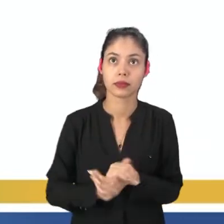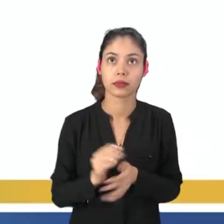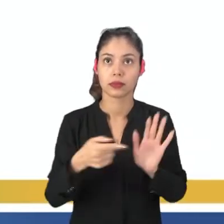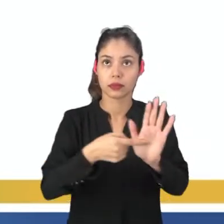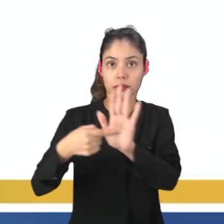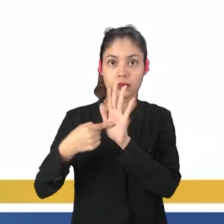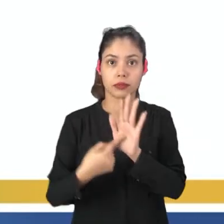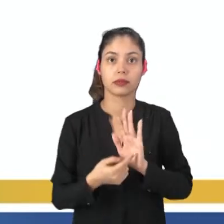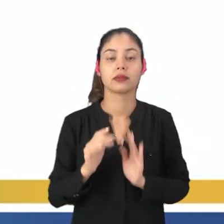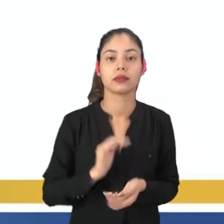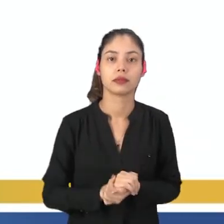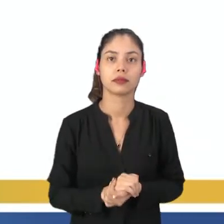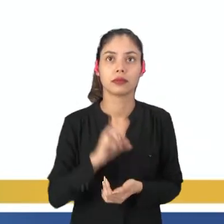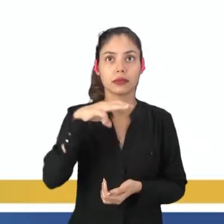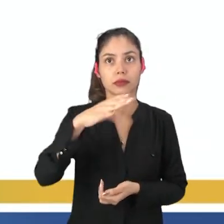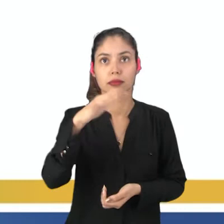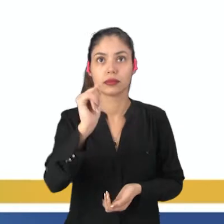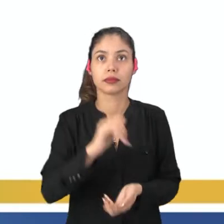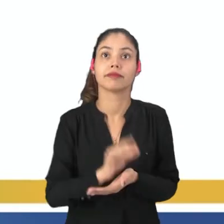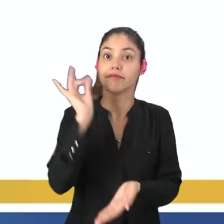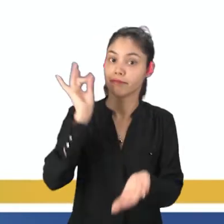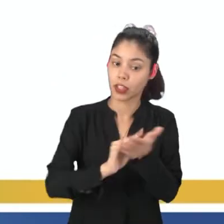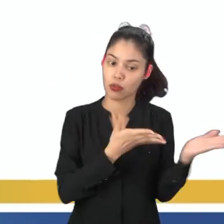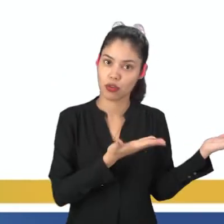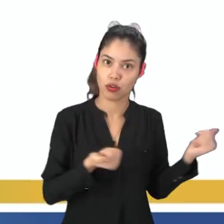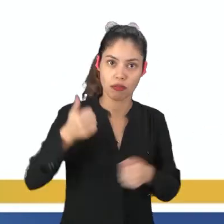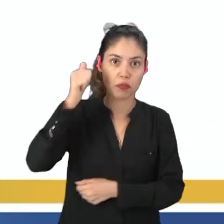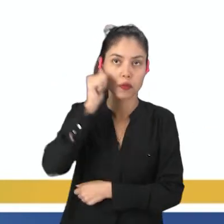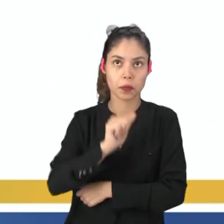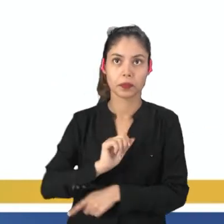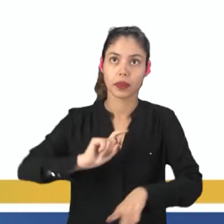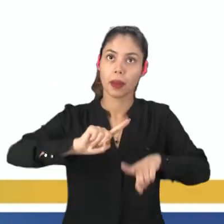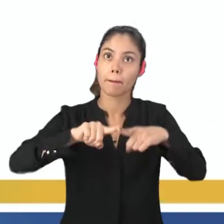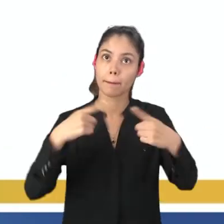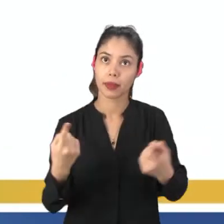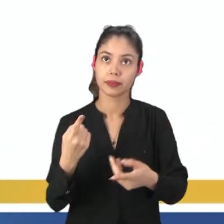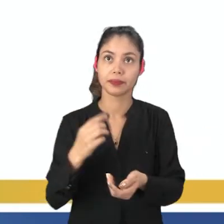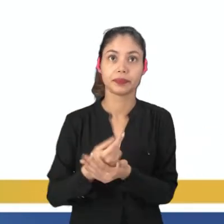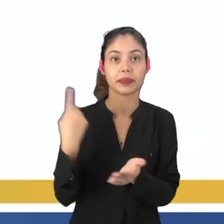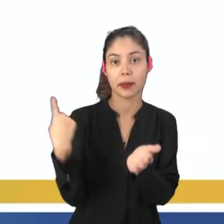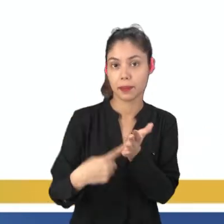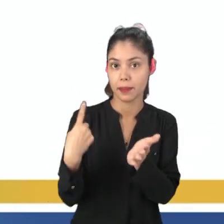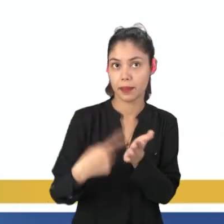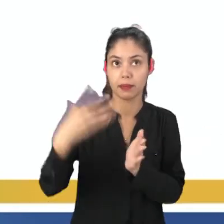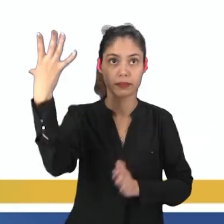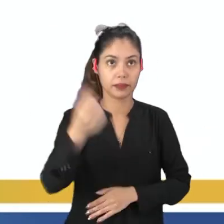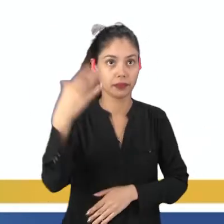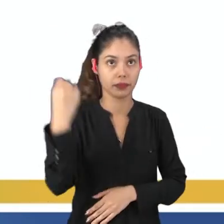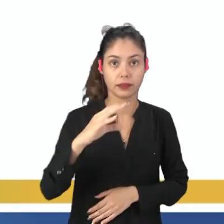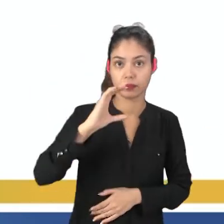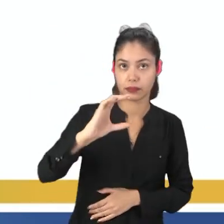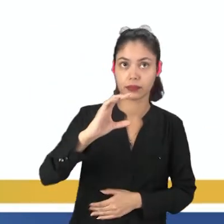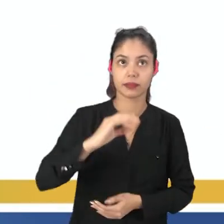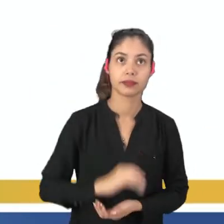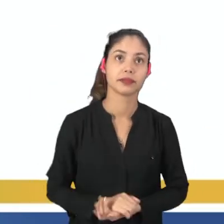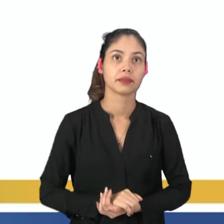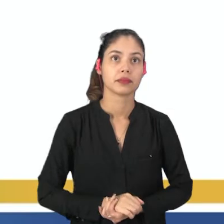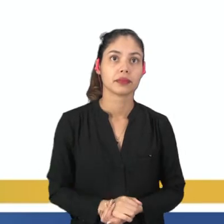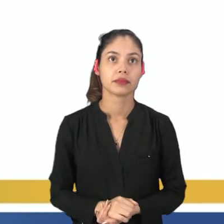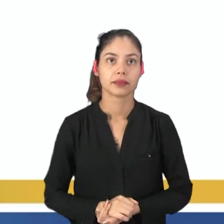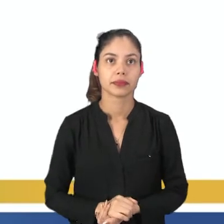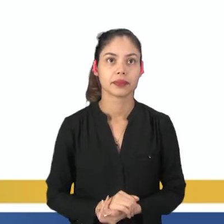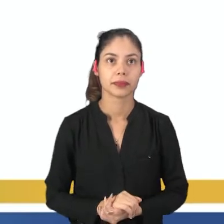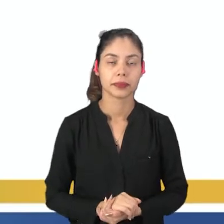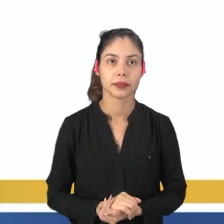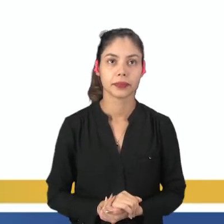para estar se referindo a uma moça real, uma jovem mulher, ou para a moça a marca de leite condensado.